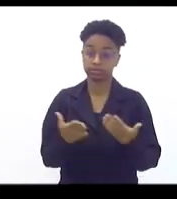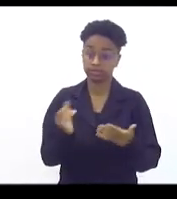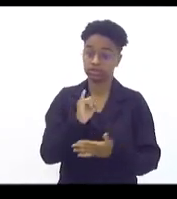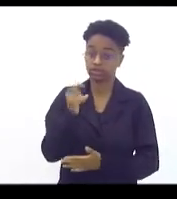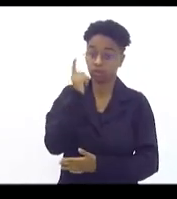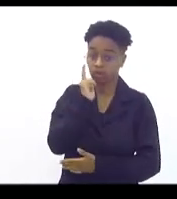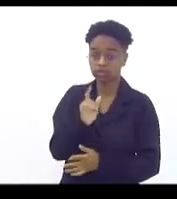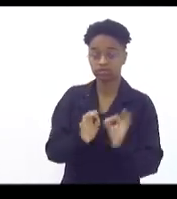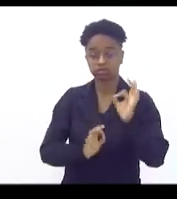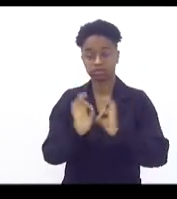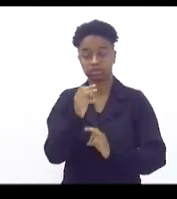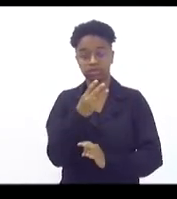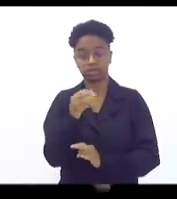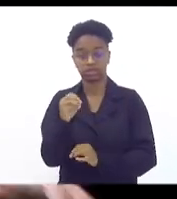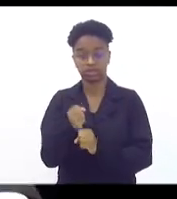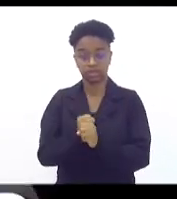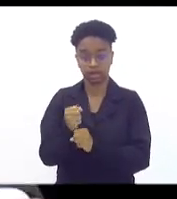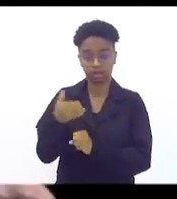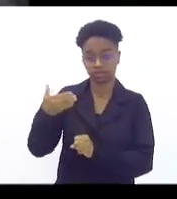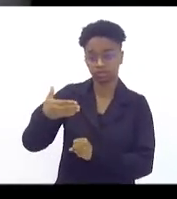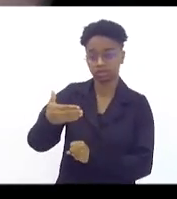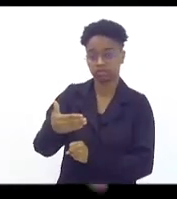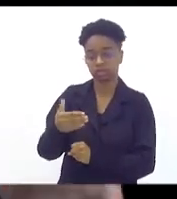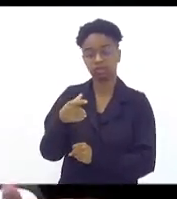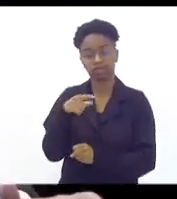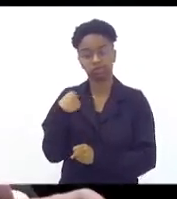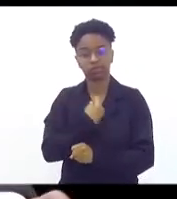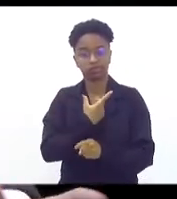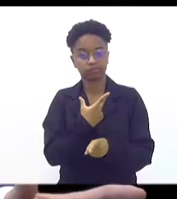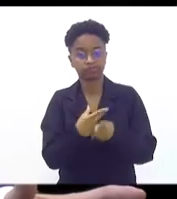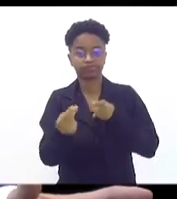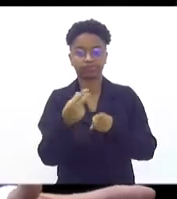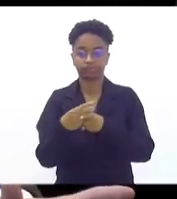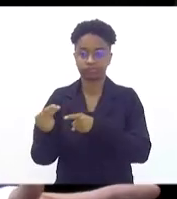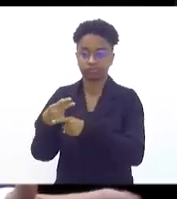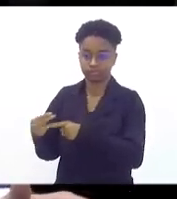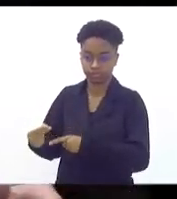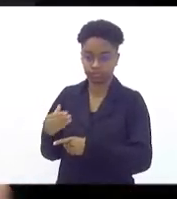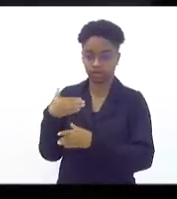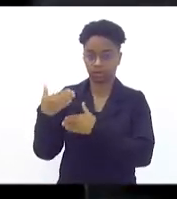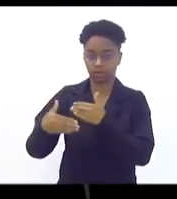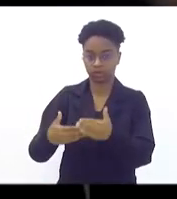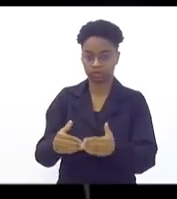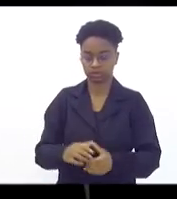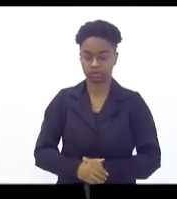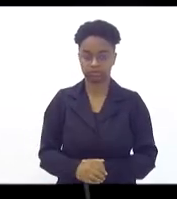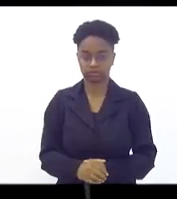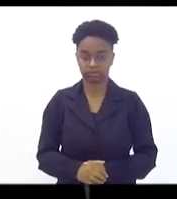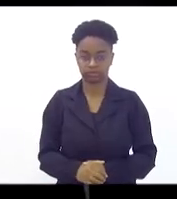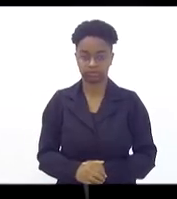os próximos 30 anos vai ser o grande ganho que a gente pode tirar desse processo atual